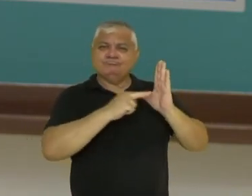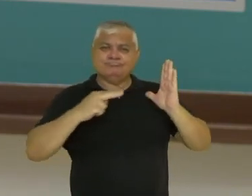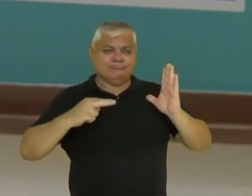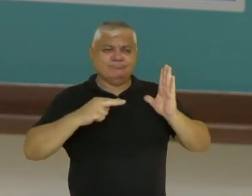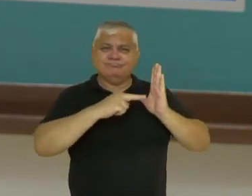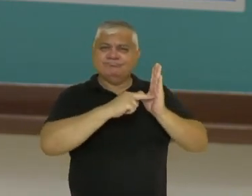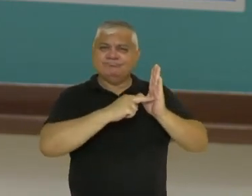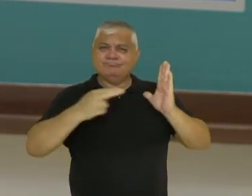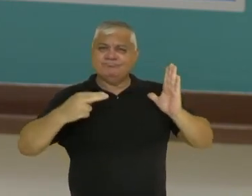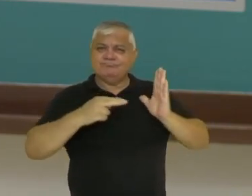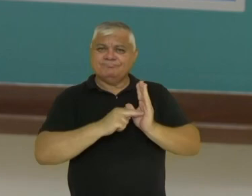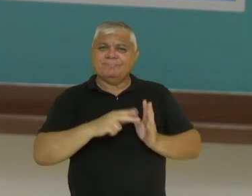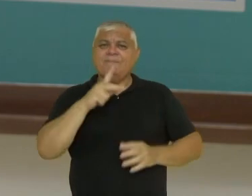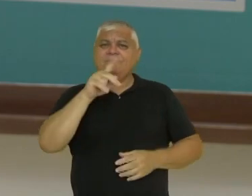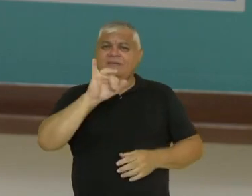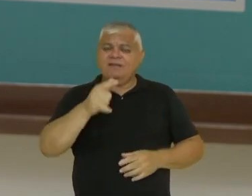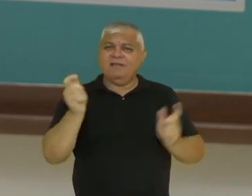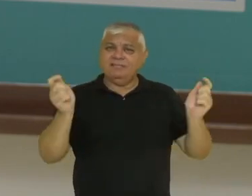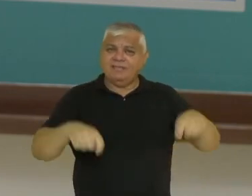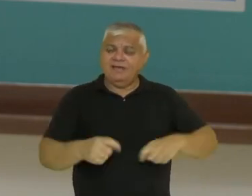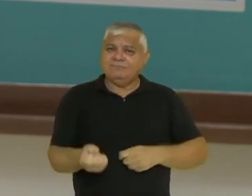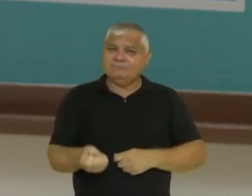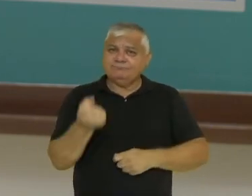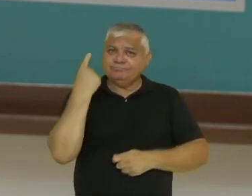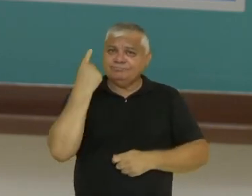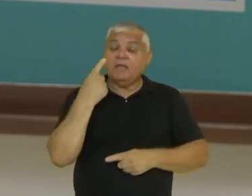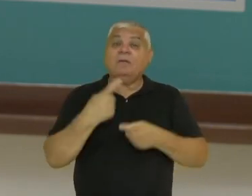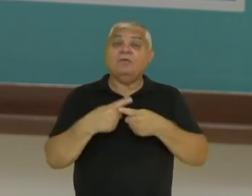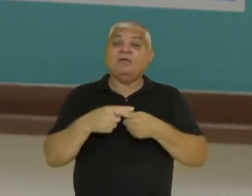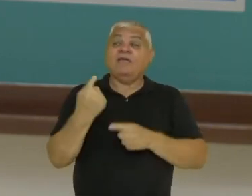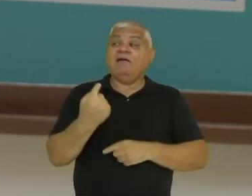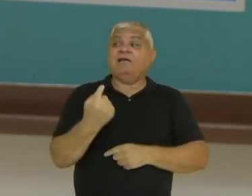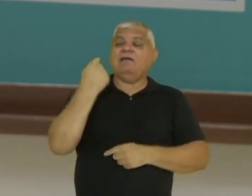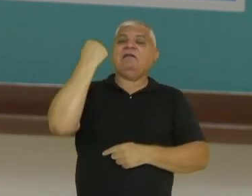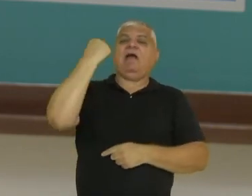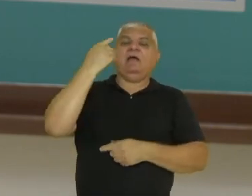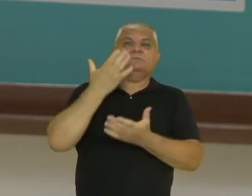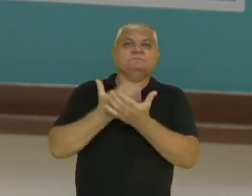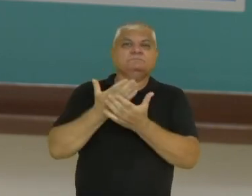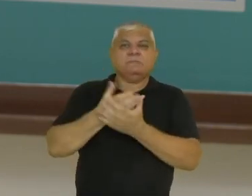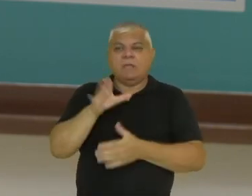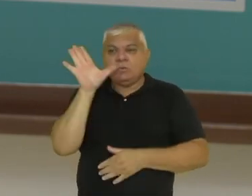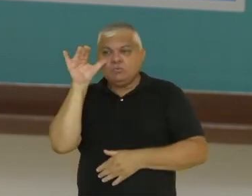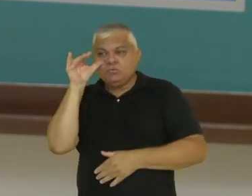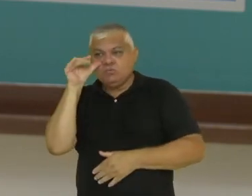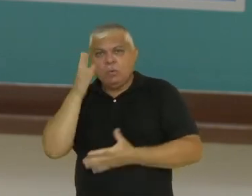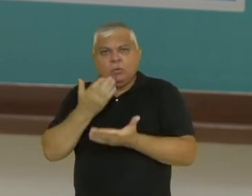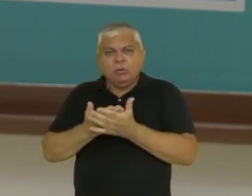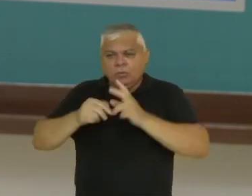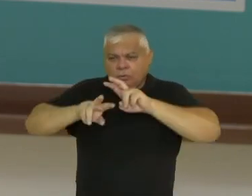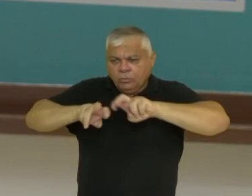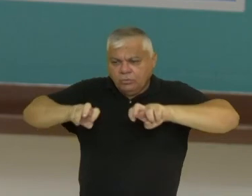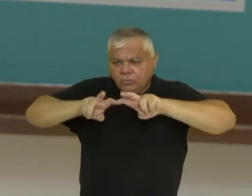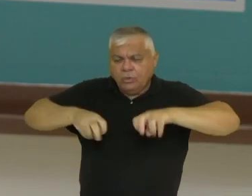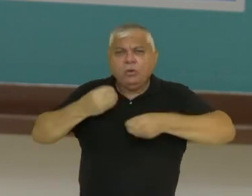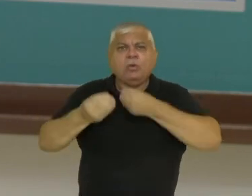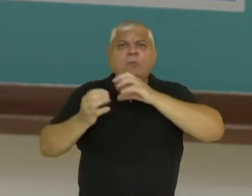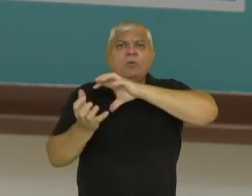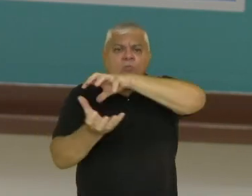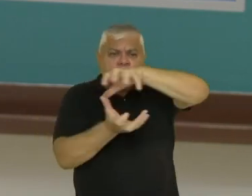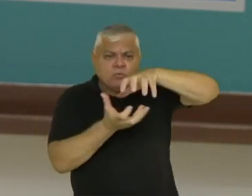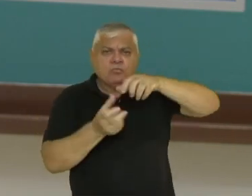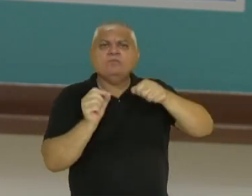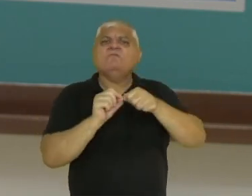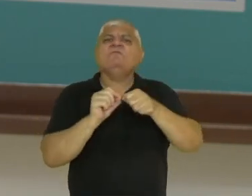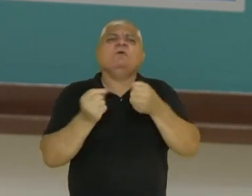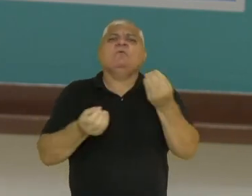os seus aparelhos. Então, tudo isso só é possível porque lá atrás a gente começou a ter a curiosidade sobre como o mundo à nossa volta é